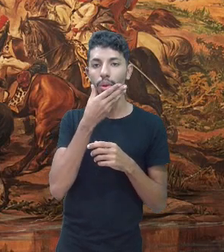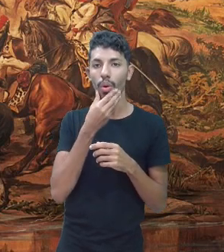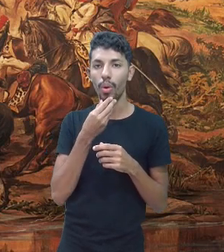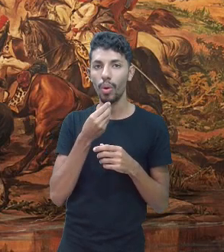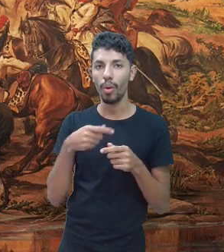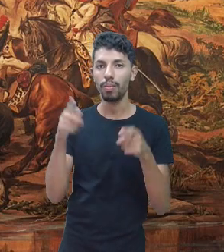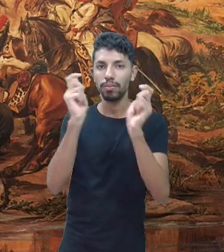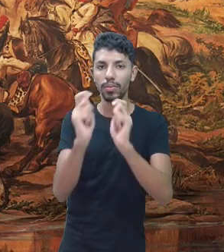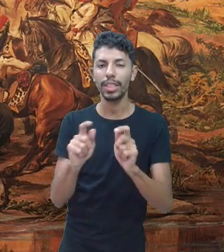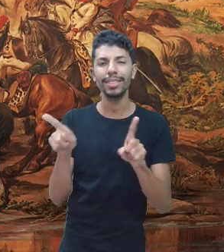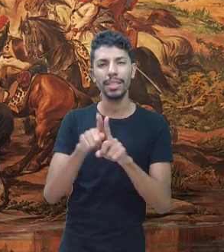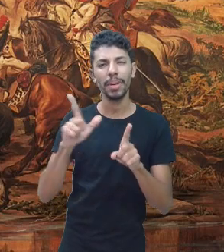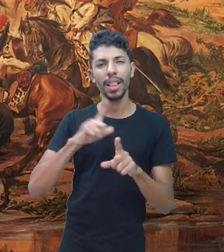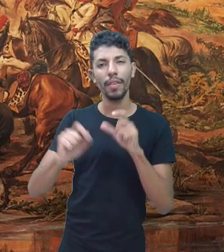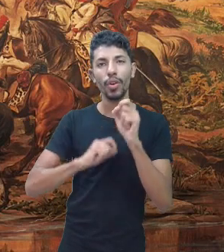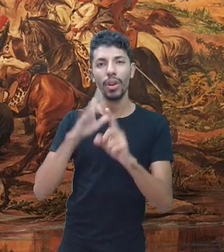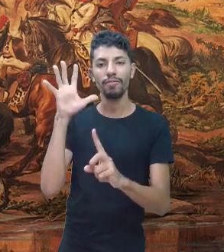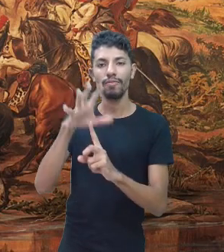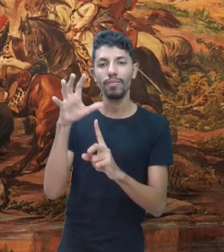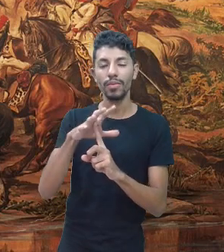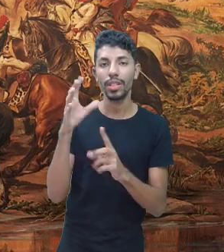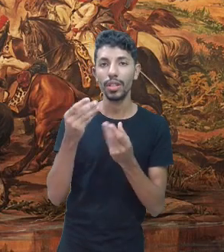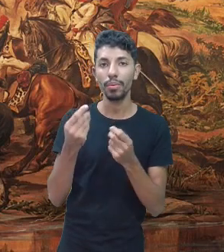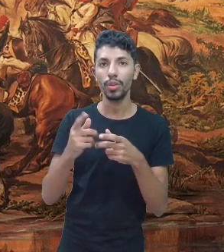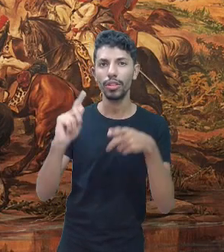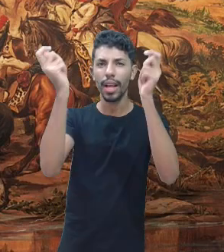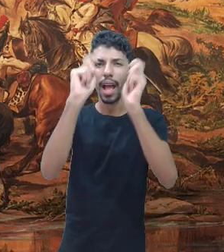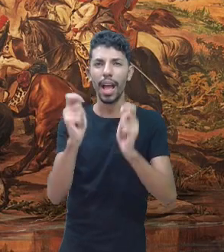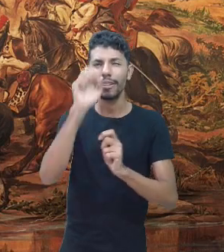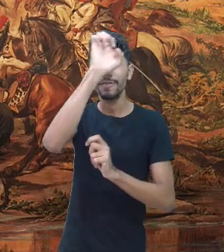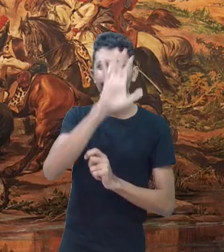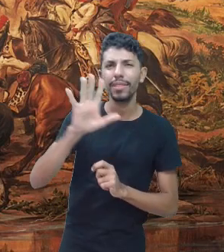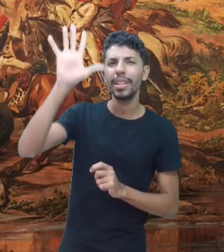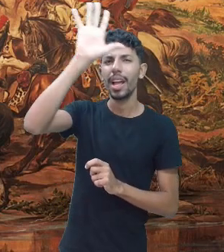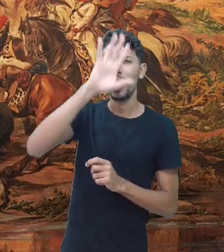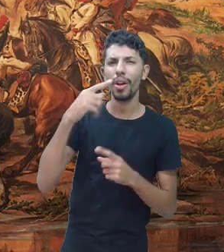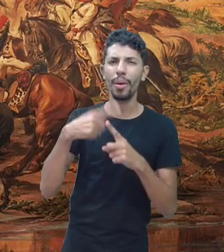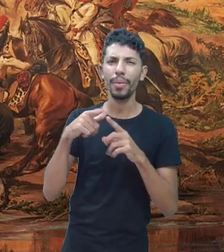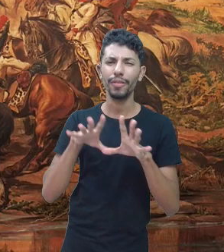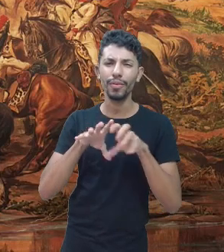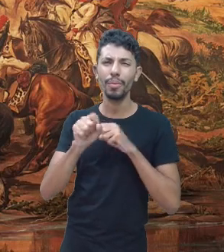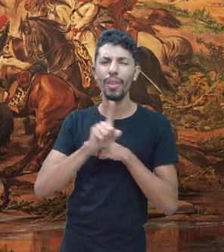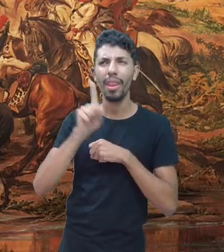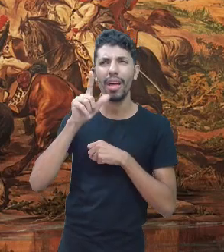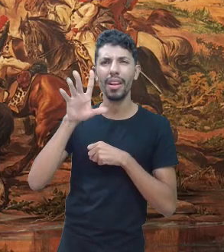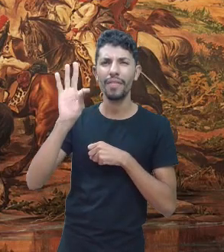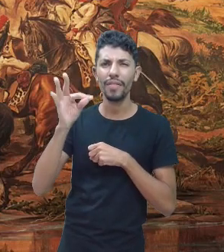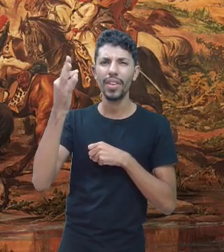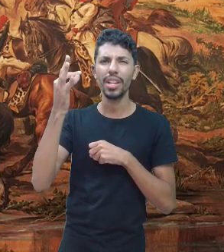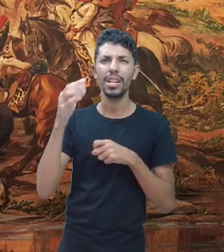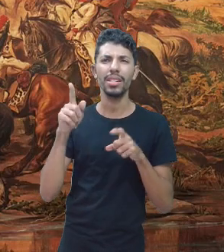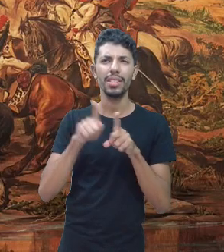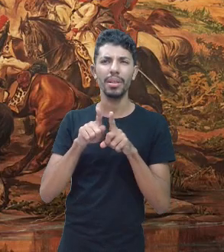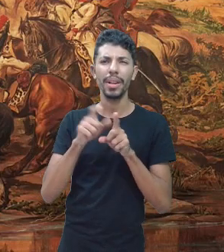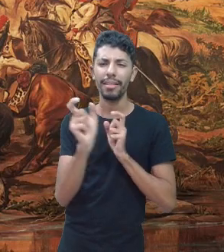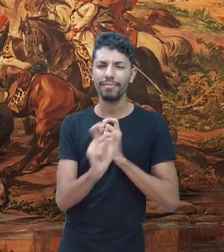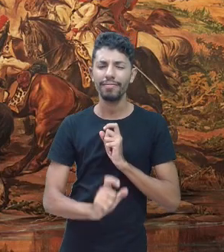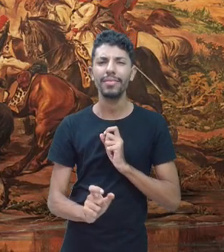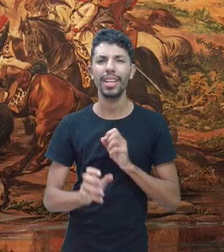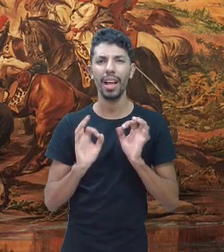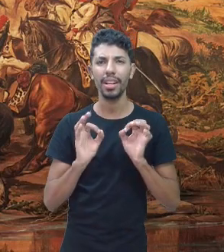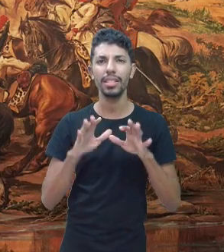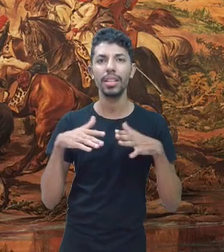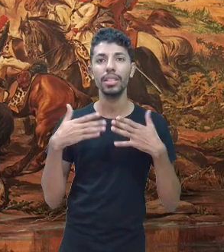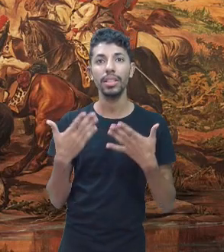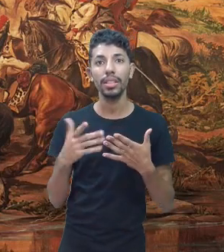muito influenciado pela arte europeia, ele teve formação na França, em Florença, na Itália, também foi muito influenciado